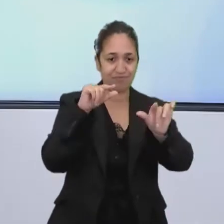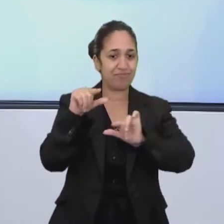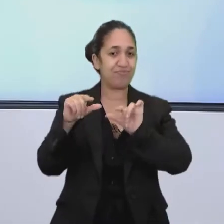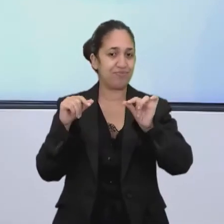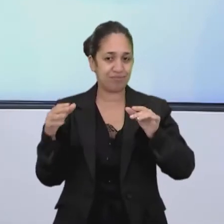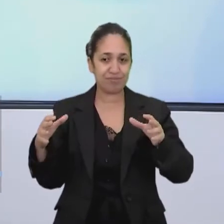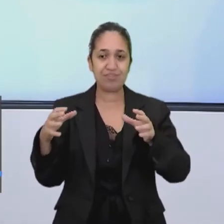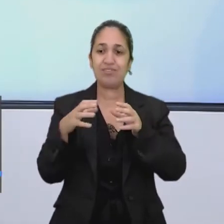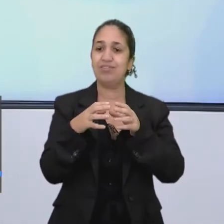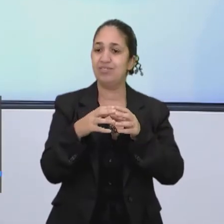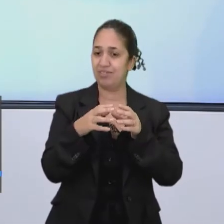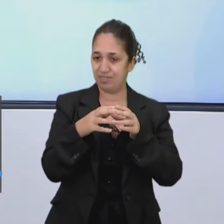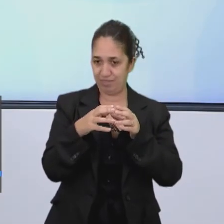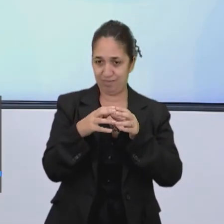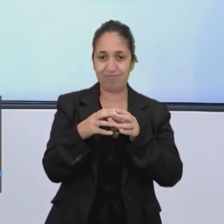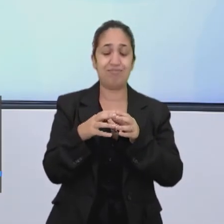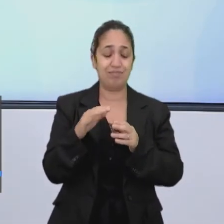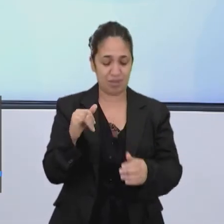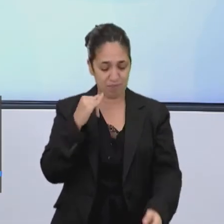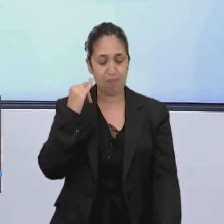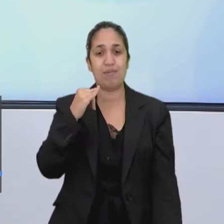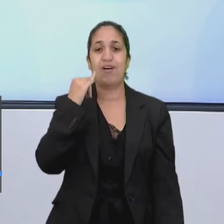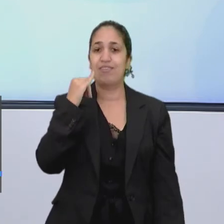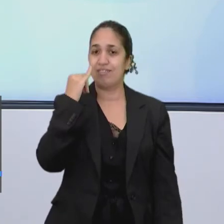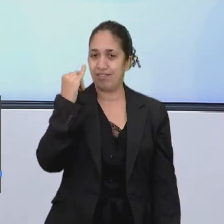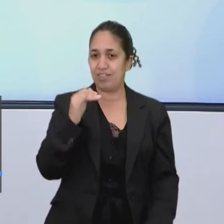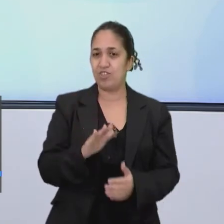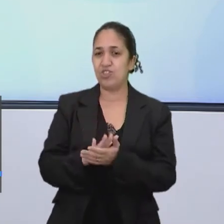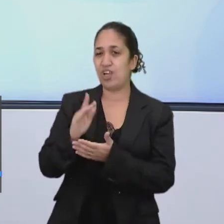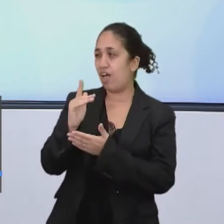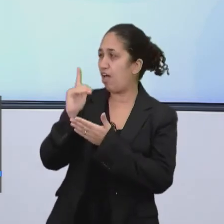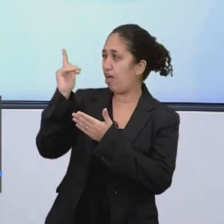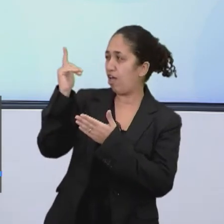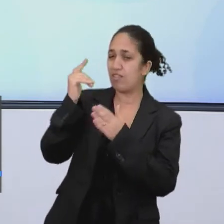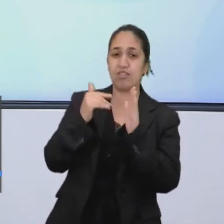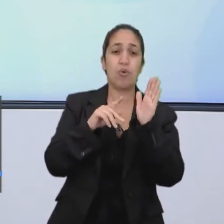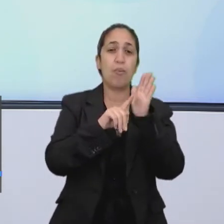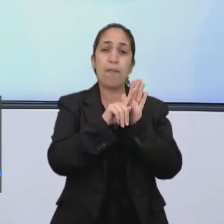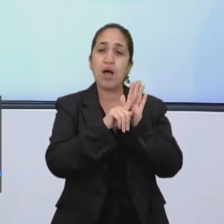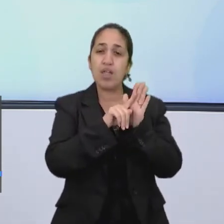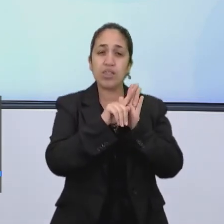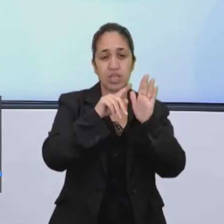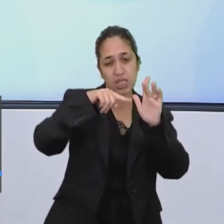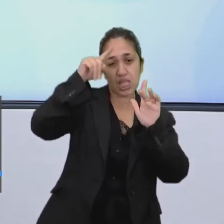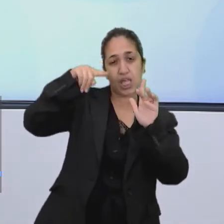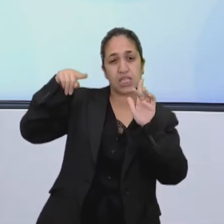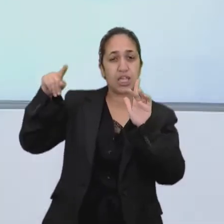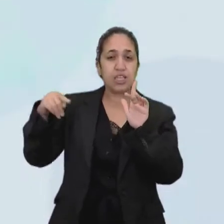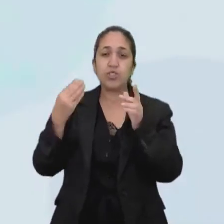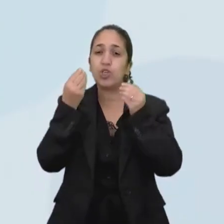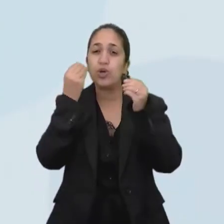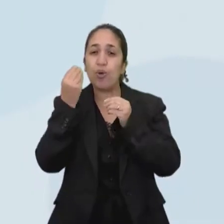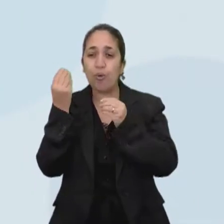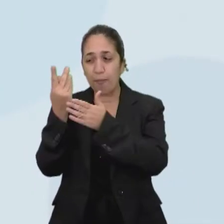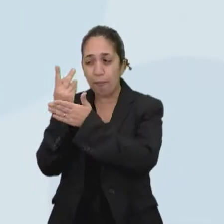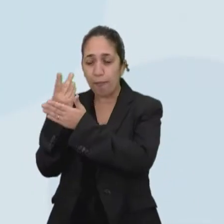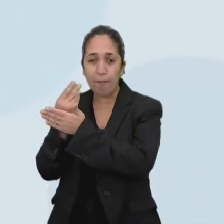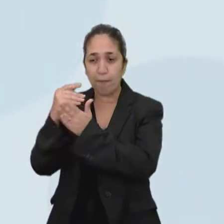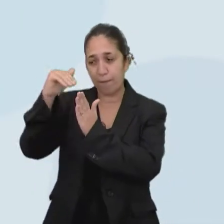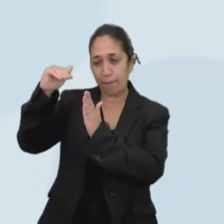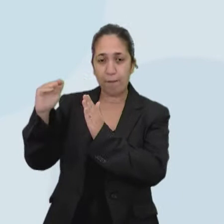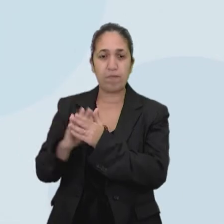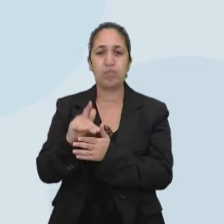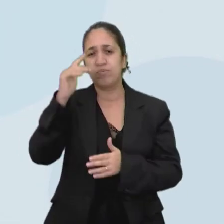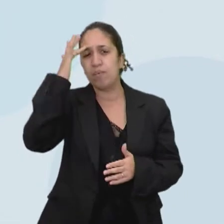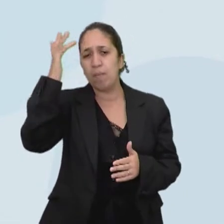selecionada. Importante. Interpretando a margem de erro de uma pesquisa estatística. Vamos lá? Imaginemos uma pesquisa